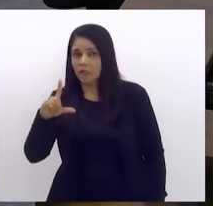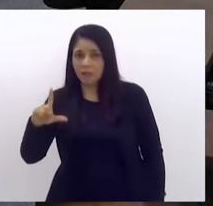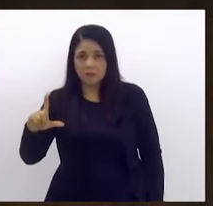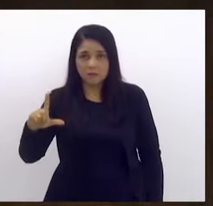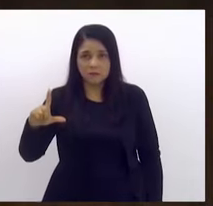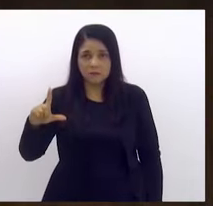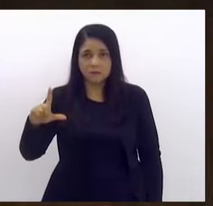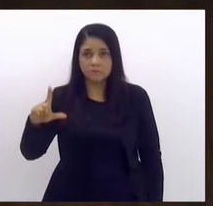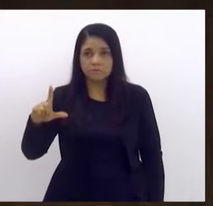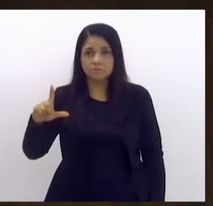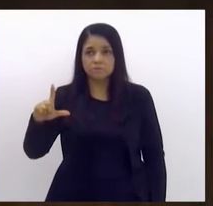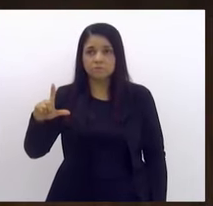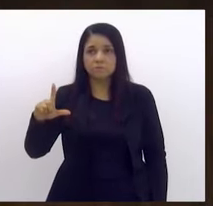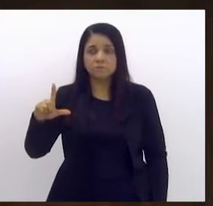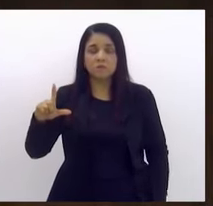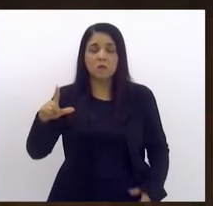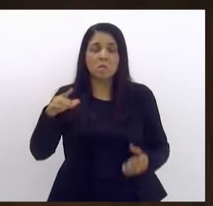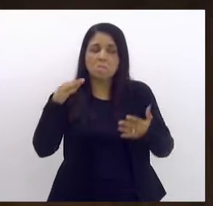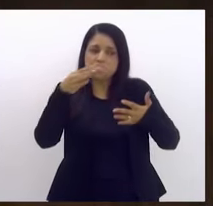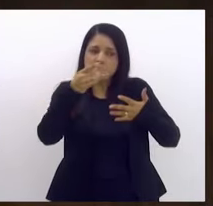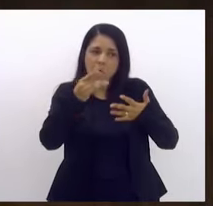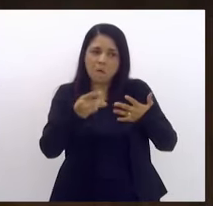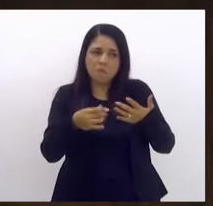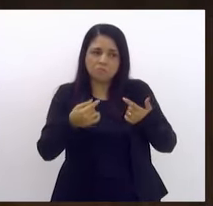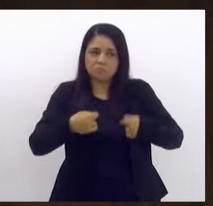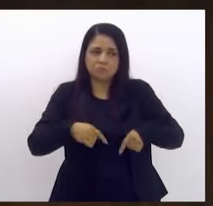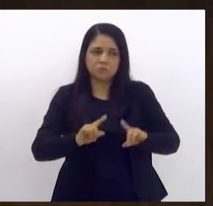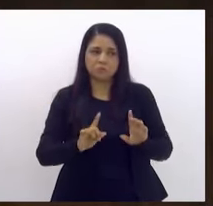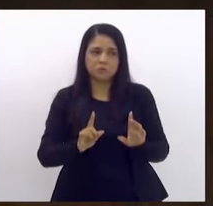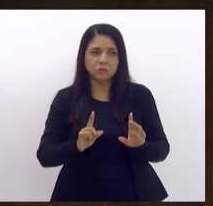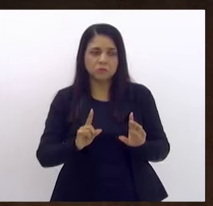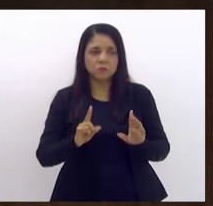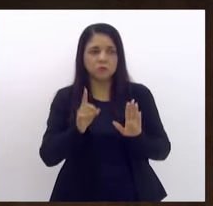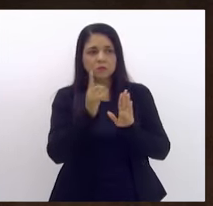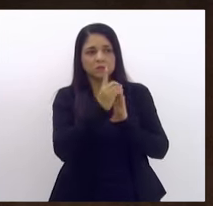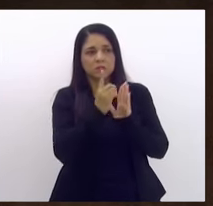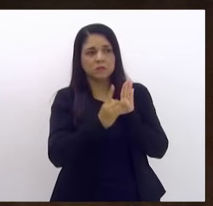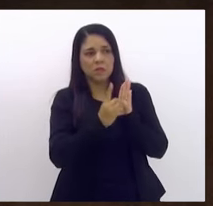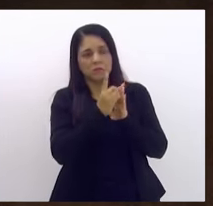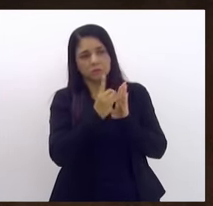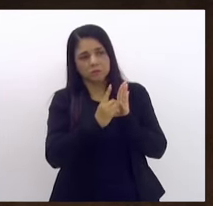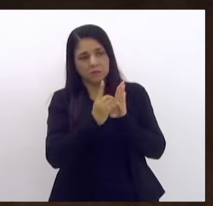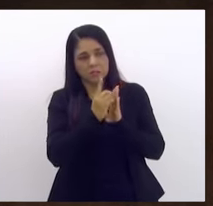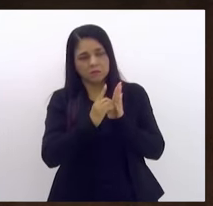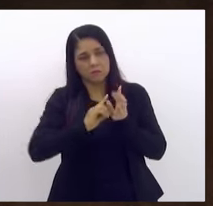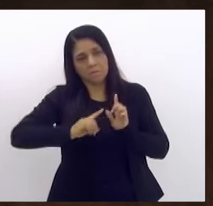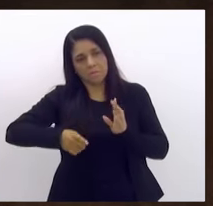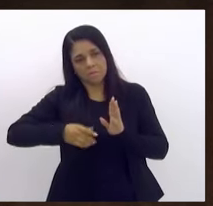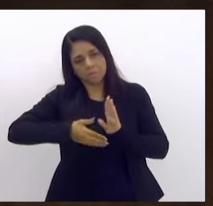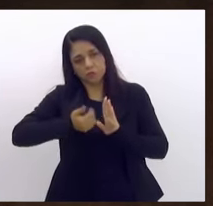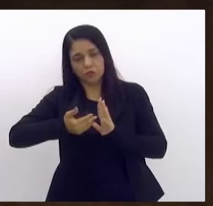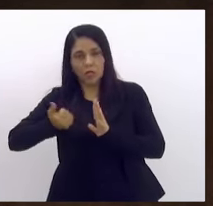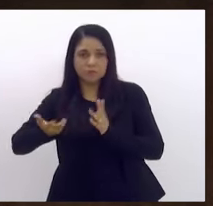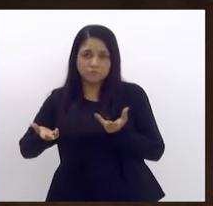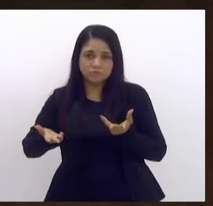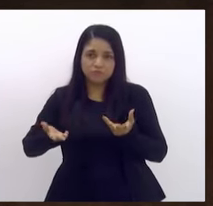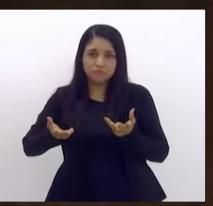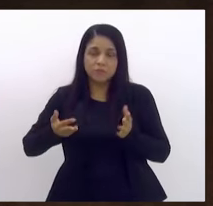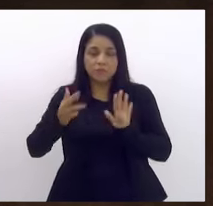sentido, que não especificamos ali, ponto a ponto, os decretos que estariam sendo revogados. Até porque a lei, na hierarquia das normas,